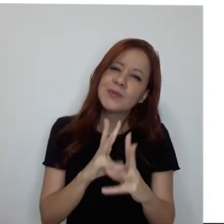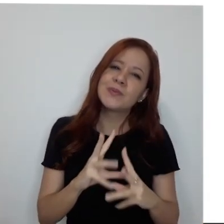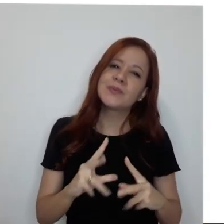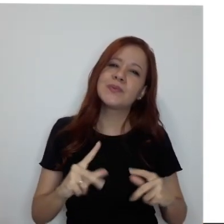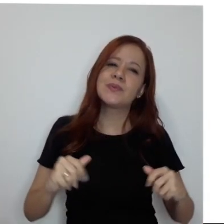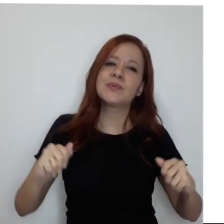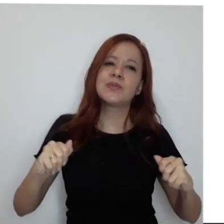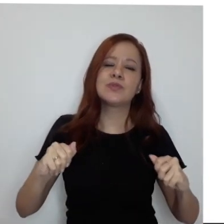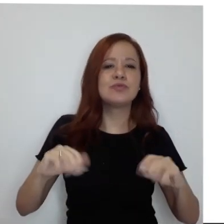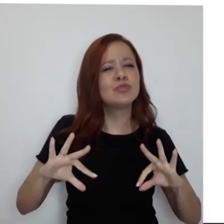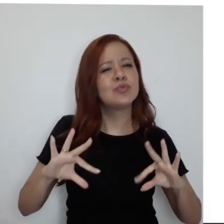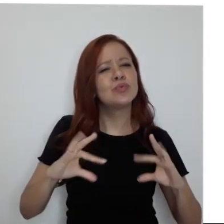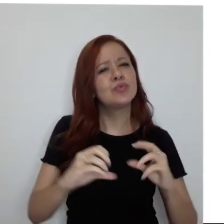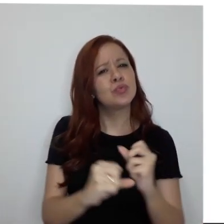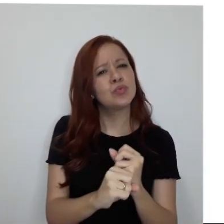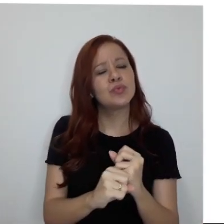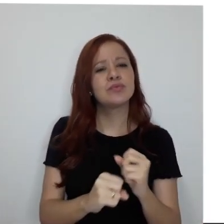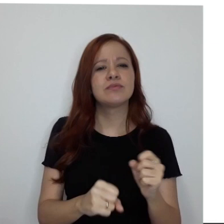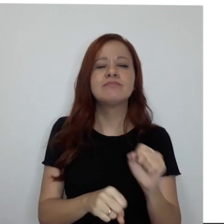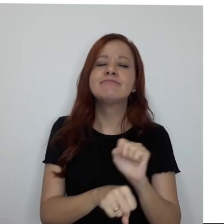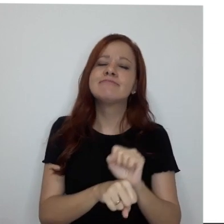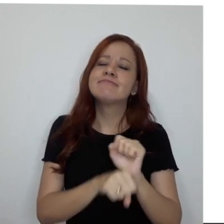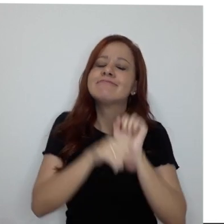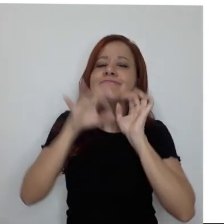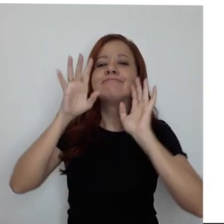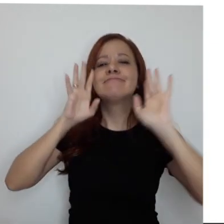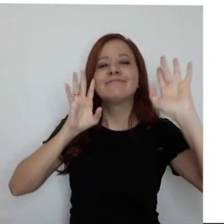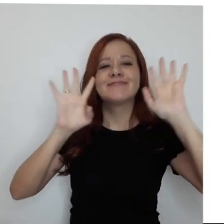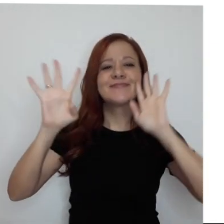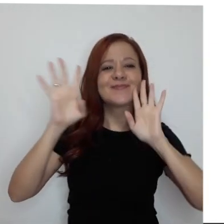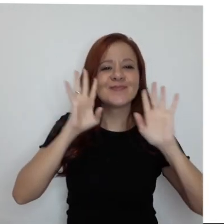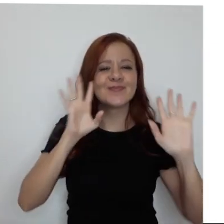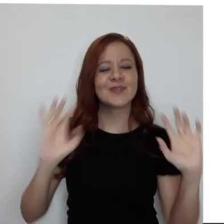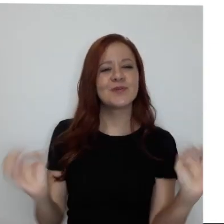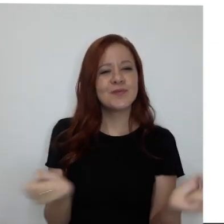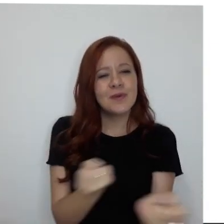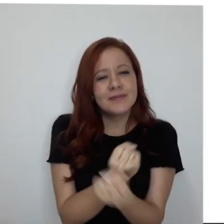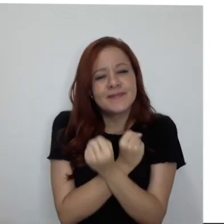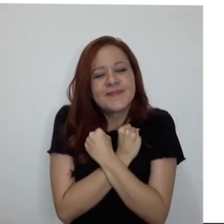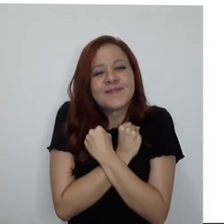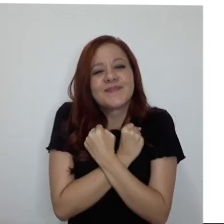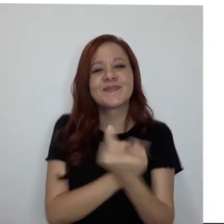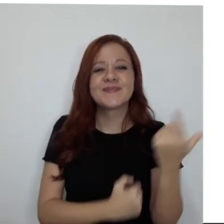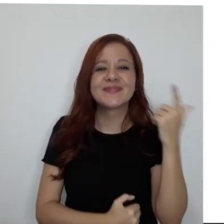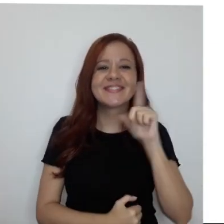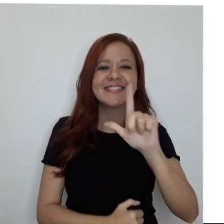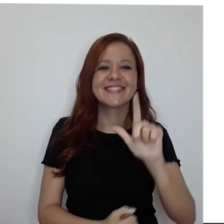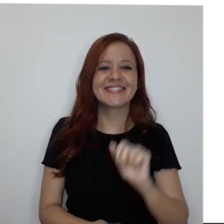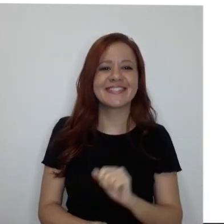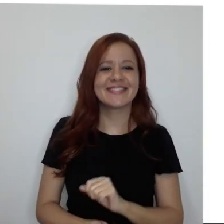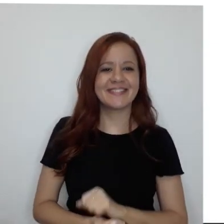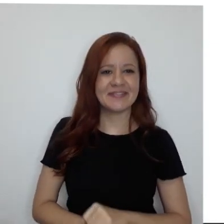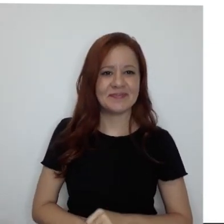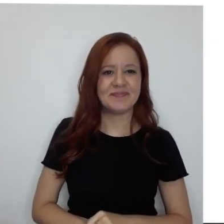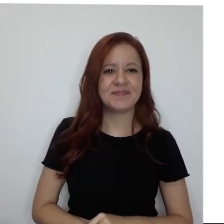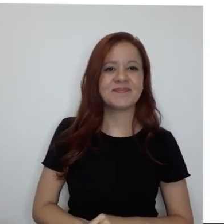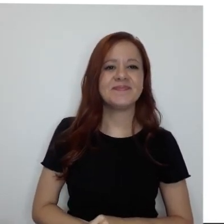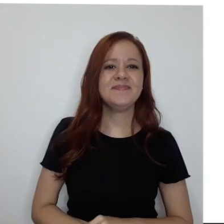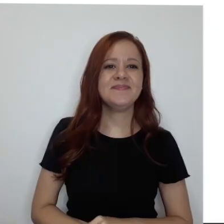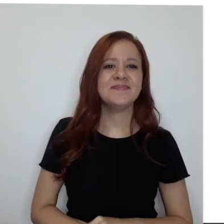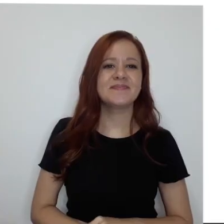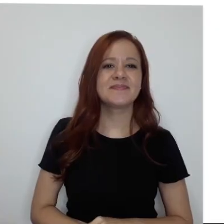dissolve. Tudo que se espera ou sonha, num abraço a gente encontra. Essa música é de Rogério